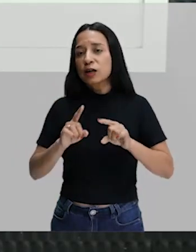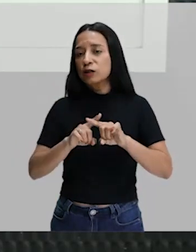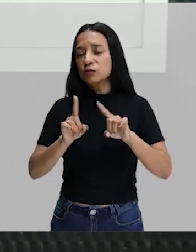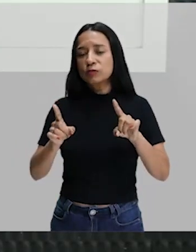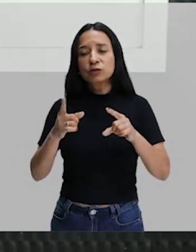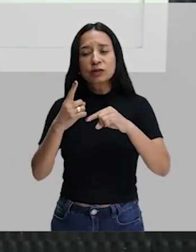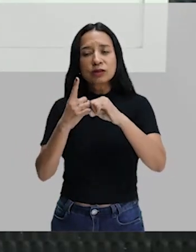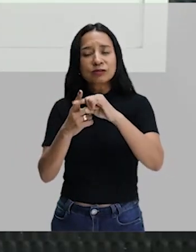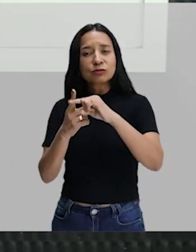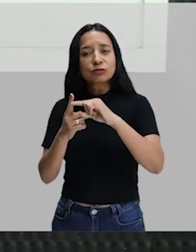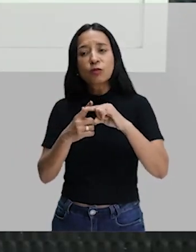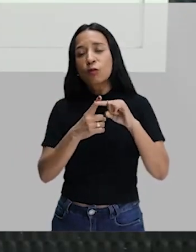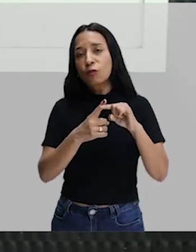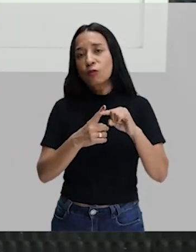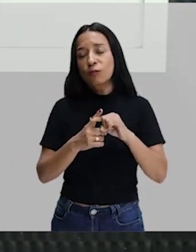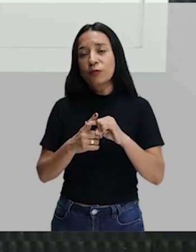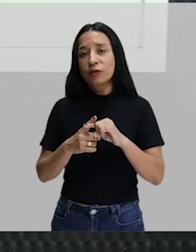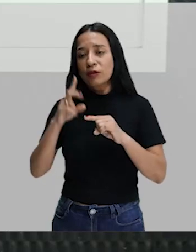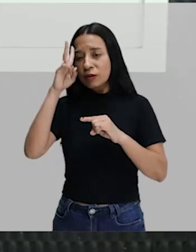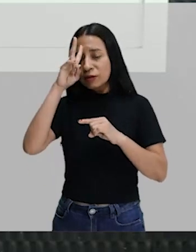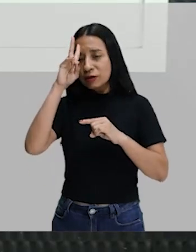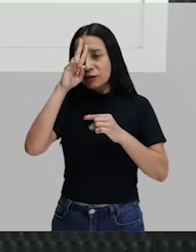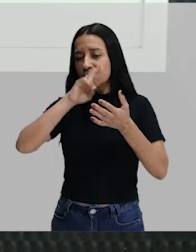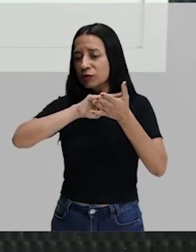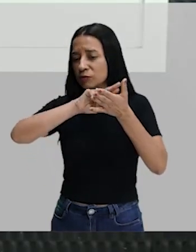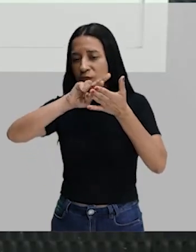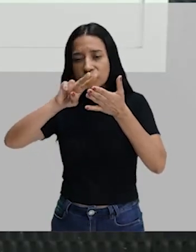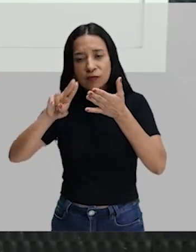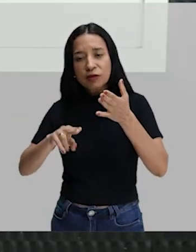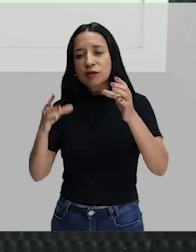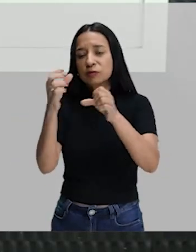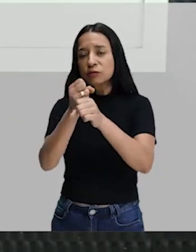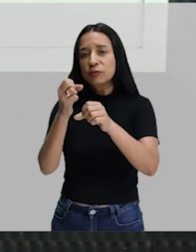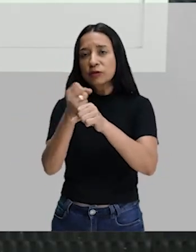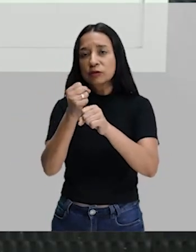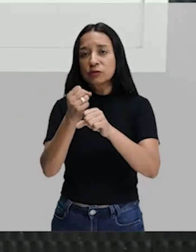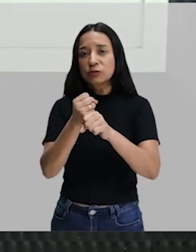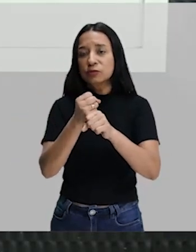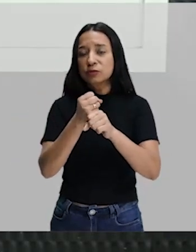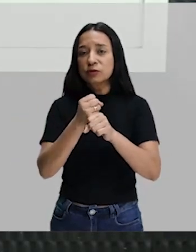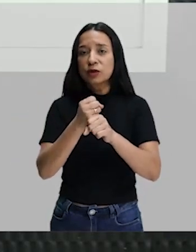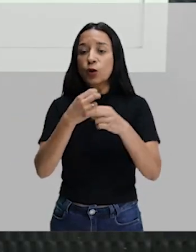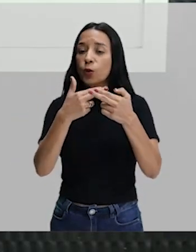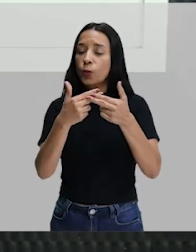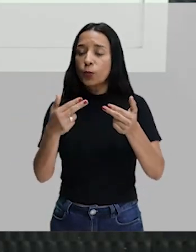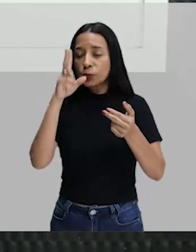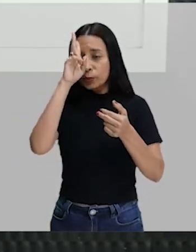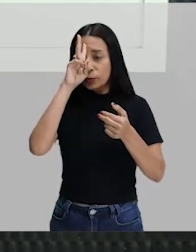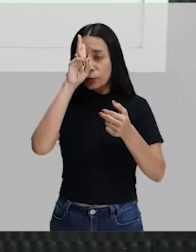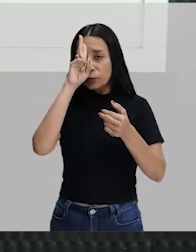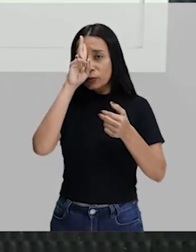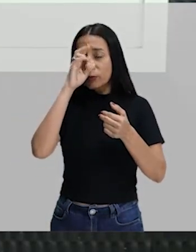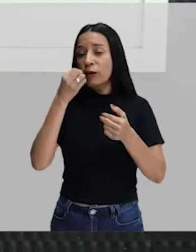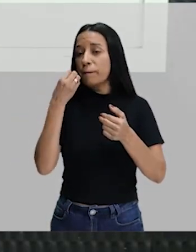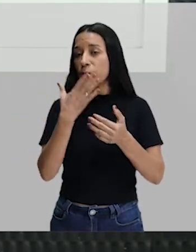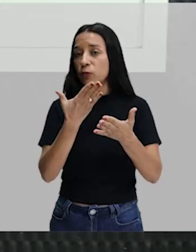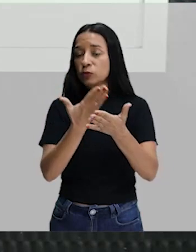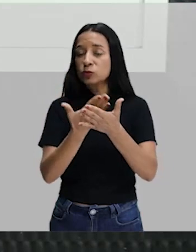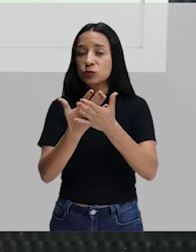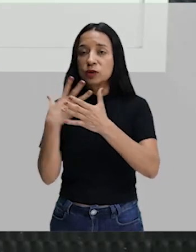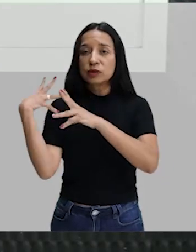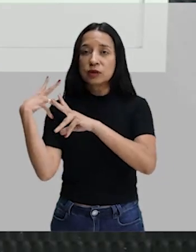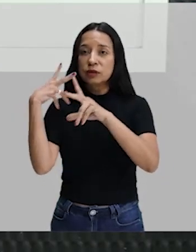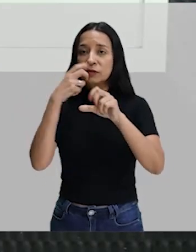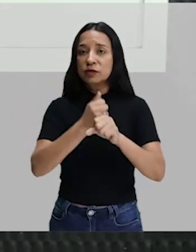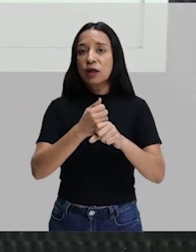lembrar de soma de fração algébrica lá do fundamental. Então, essas coisas que a gente não lembra, é bom a gente dar uma estudada,